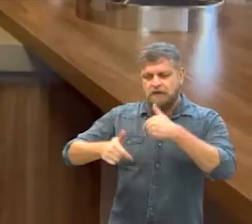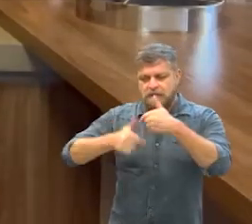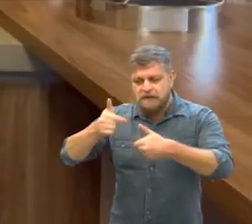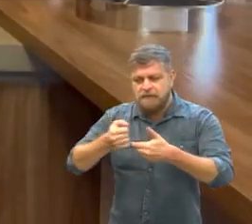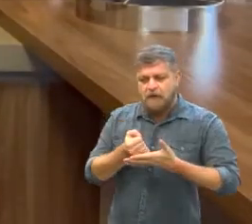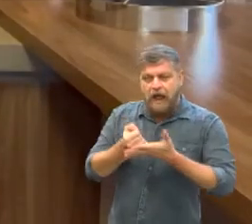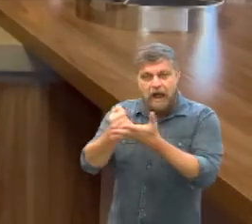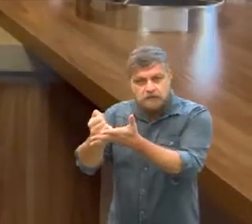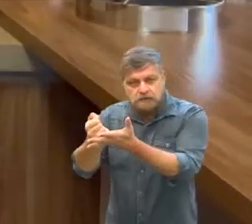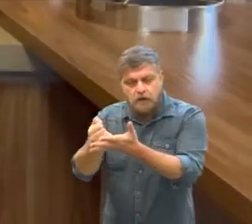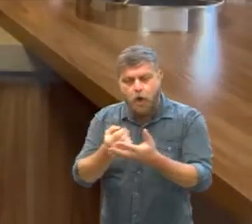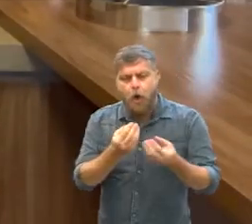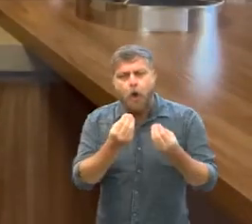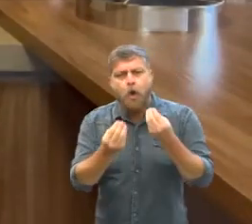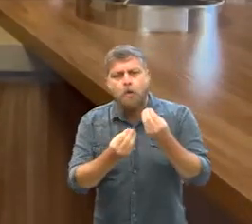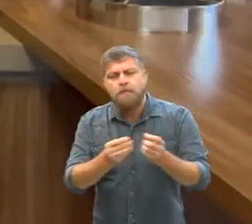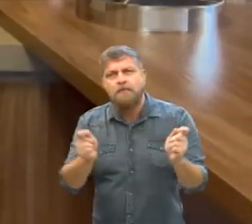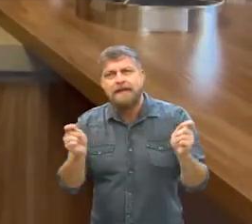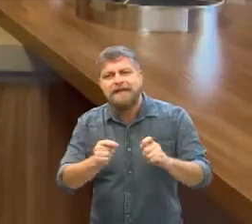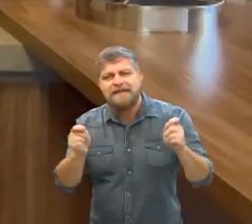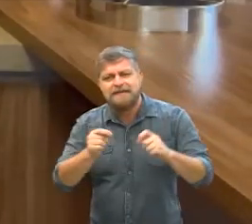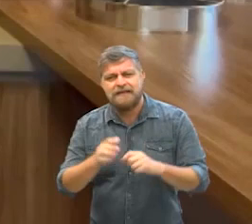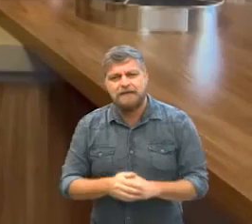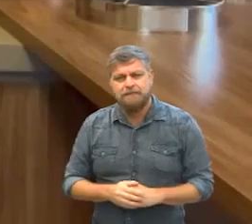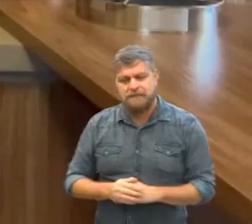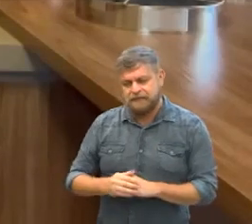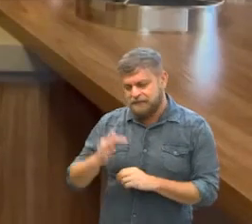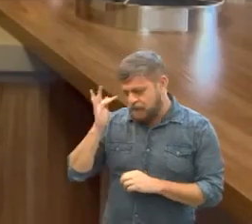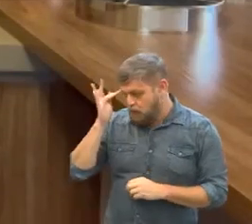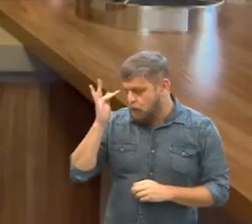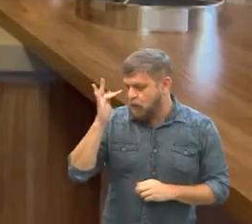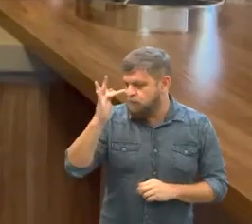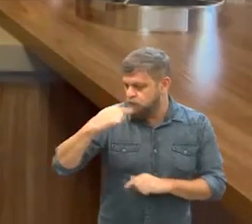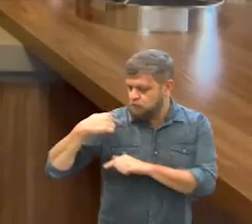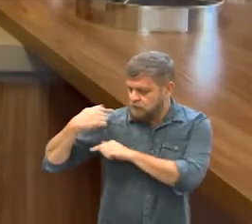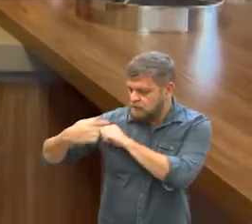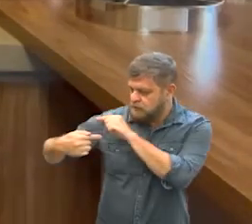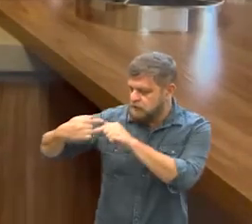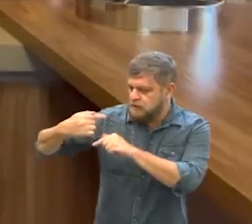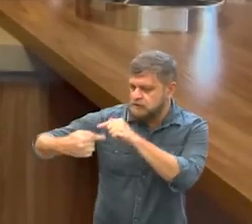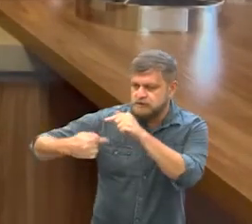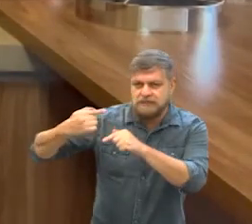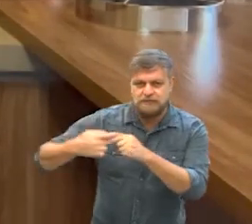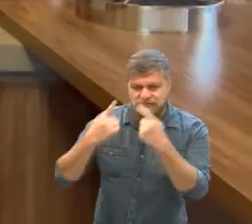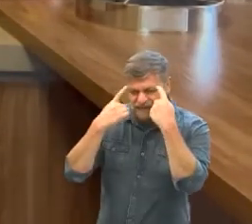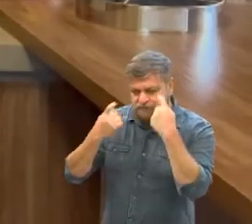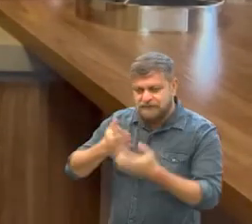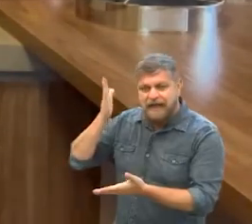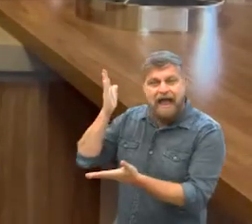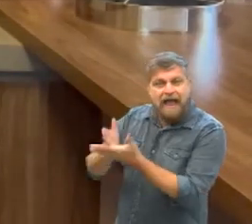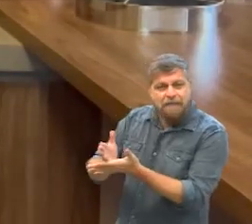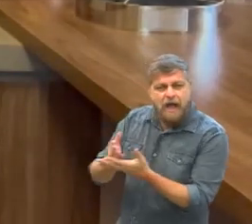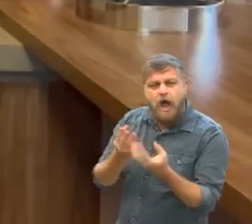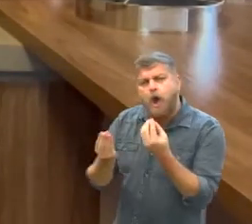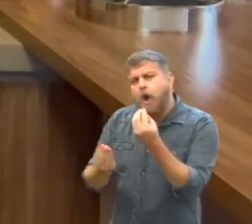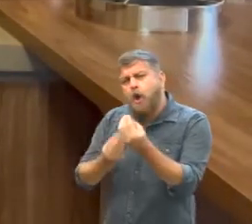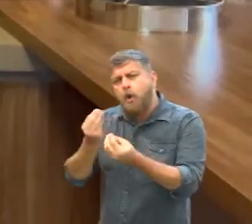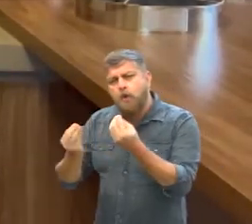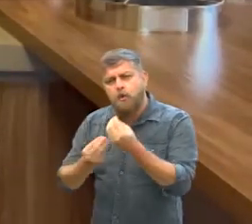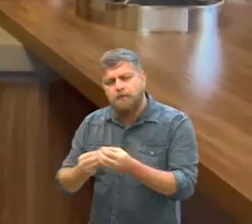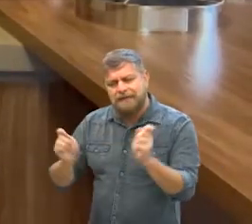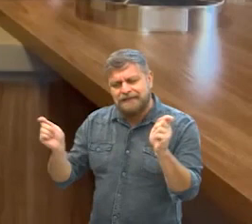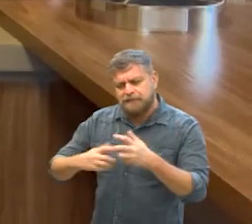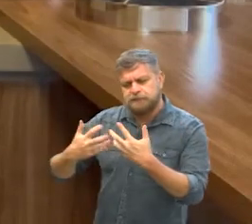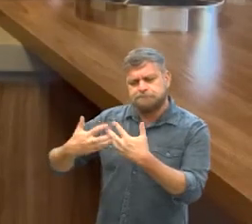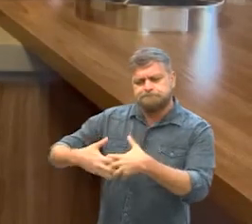na parte de ajudar ela, mas como que eu consigo fazer que as futuras mulheres não passem por isso? Como eu consigo